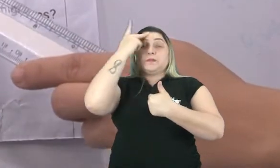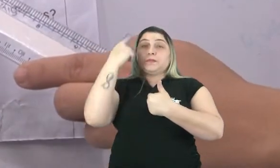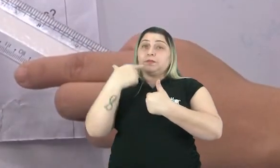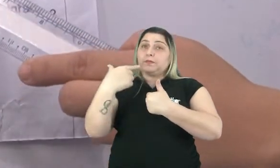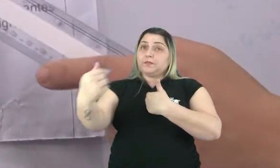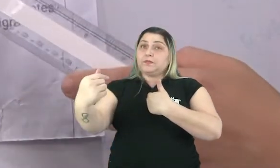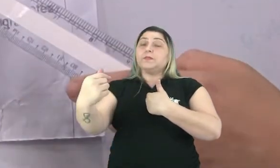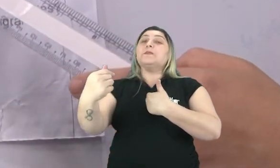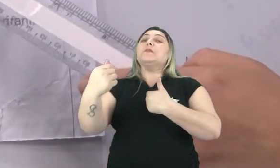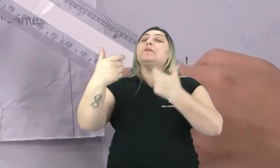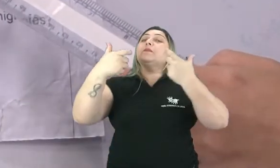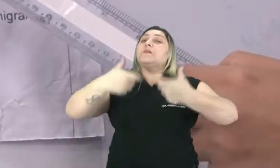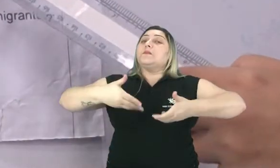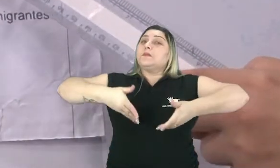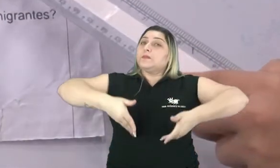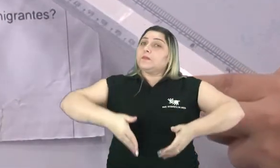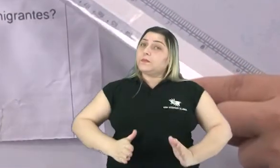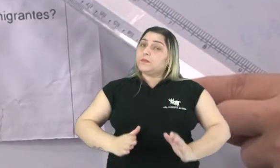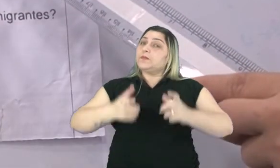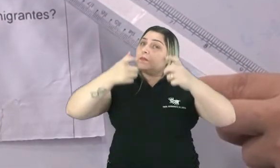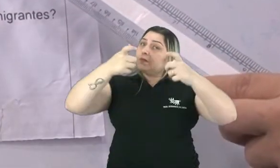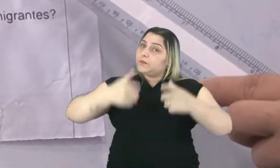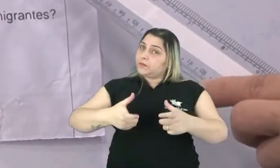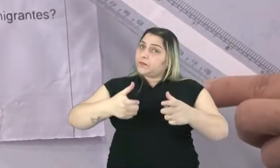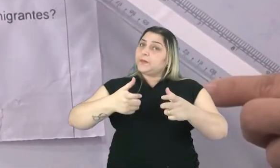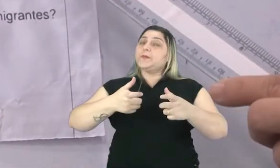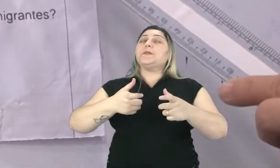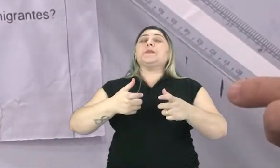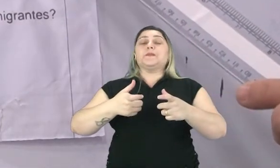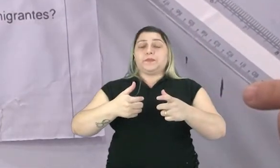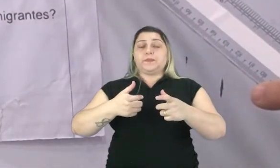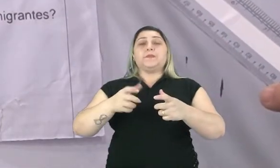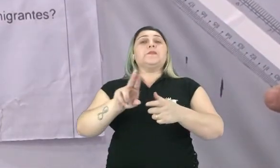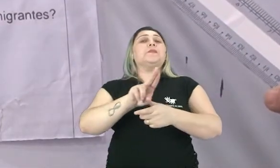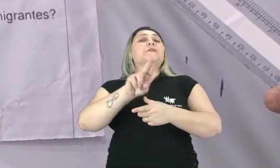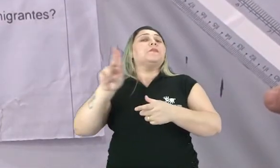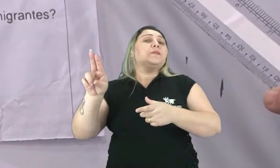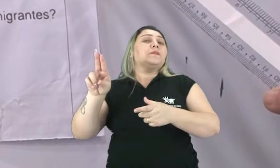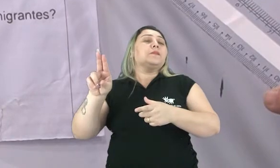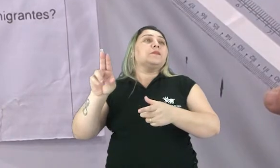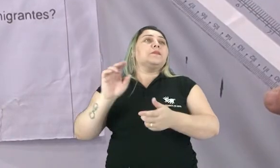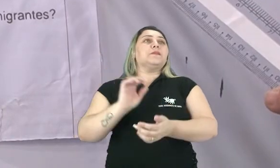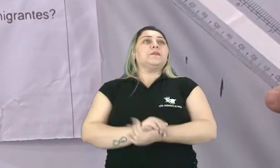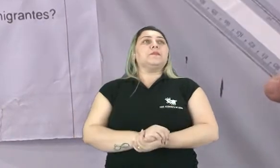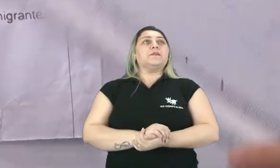saem de sua terra natal, que é o seu lugar de origem, são chamadas de